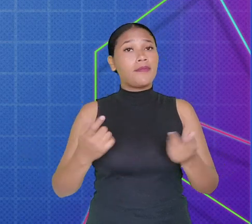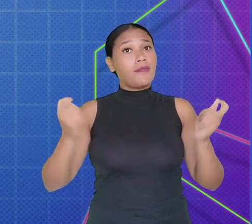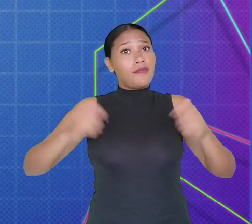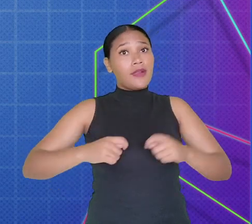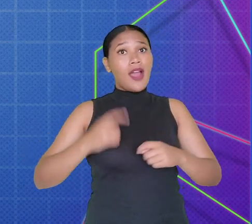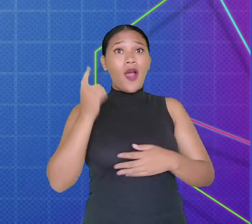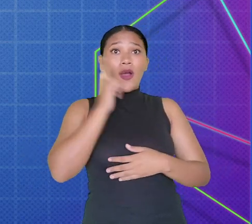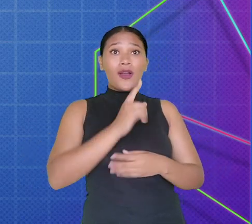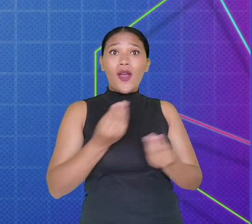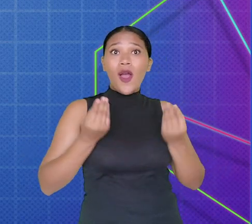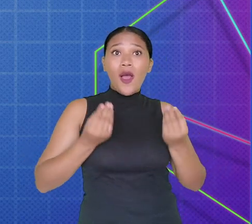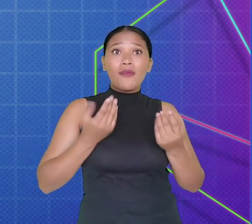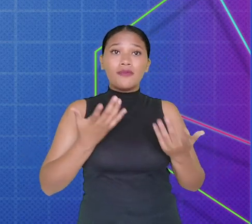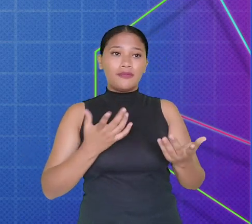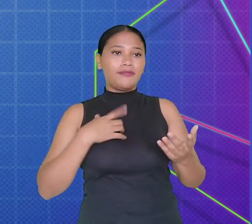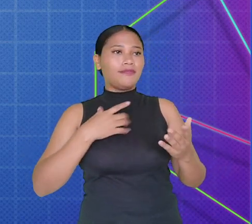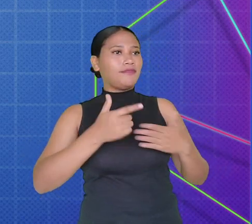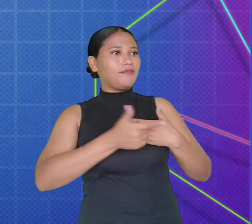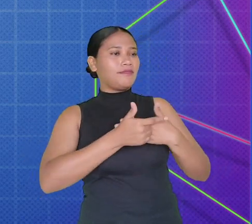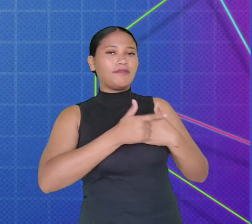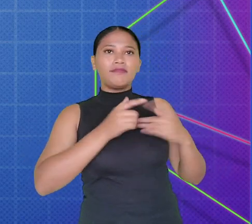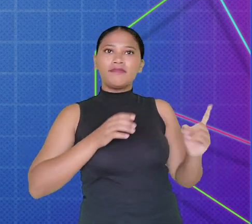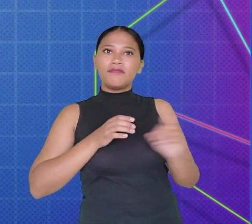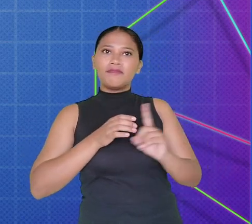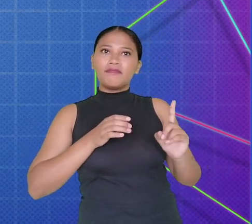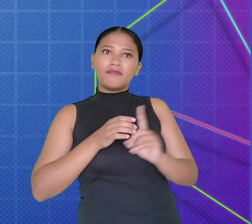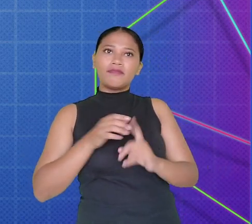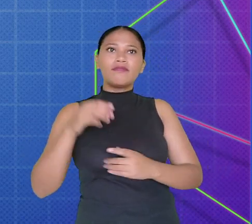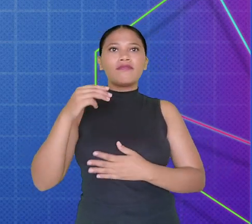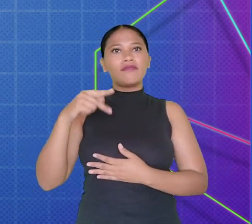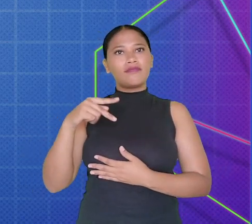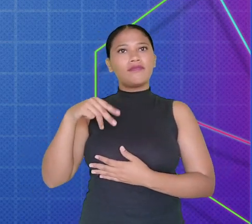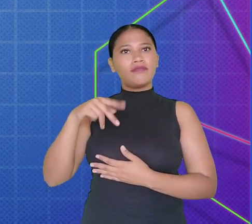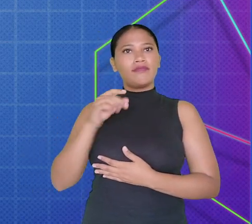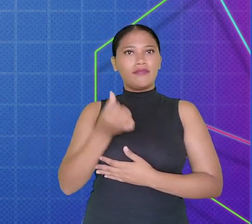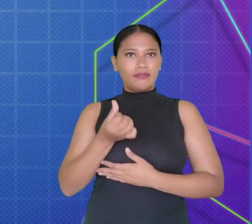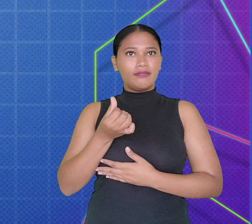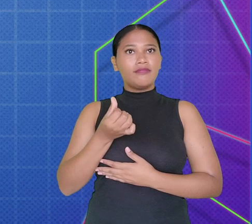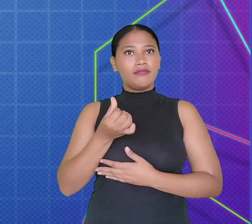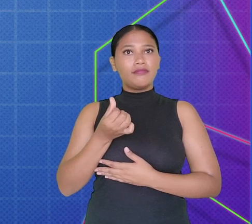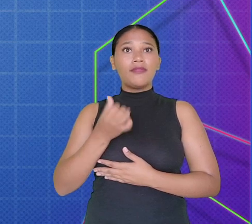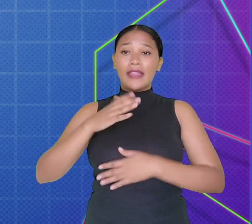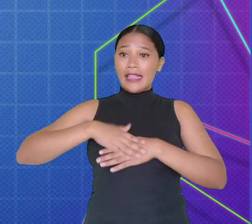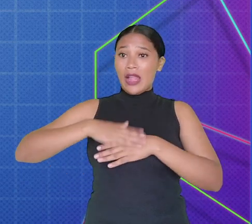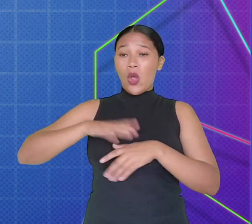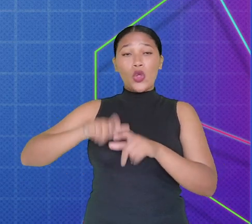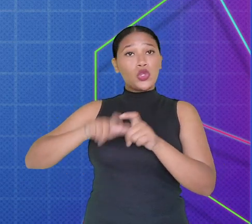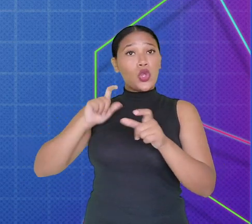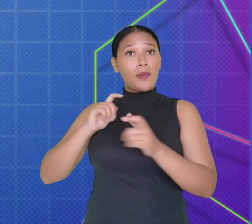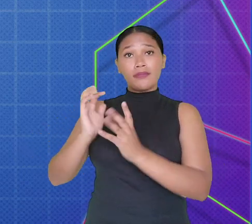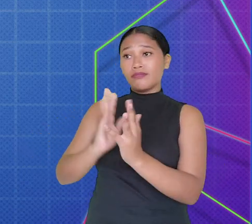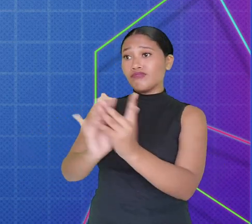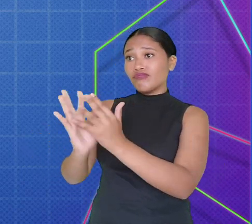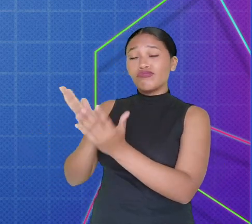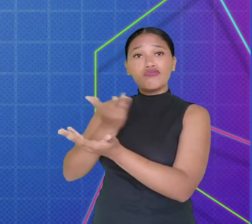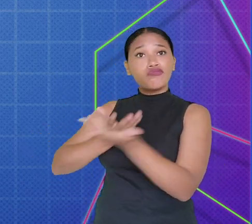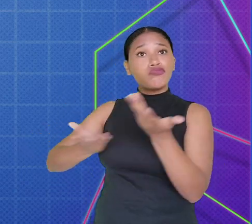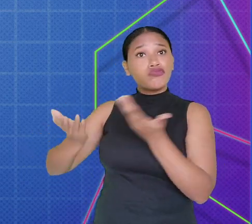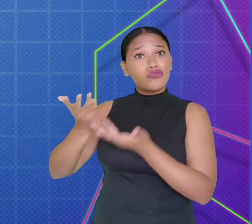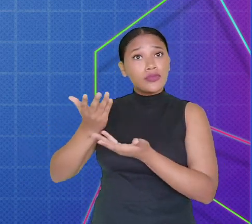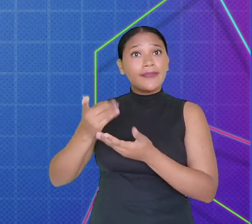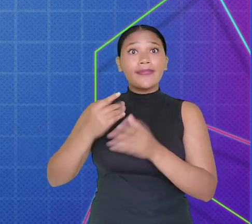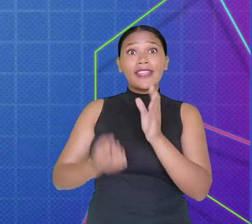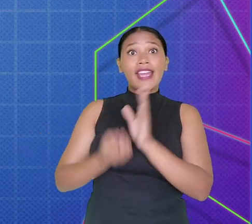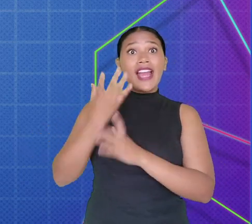habitado. Isso pode ser alcançado através da inclusão de personagens não jogáveis que agem de forma autônoma e interagem entre